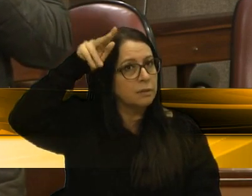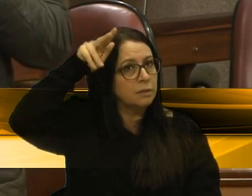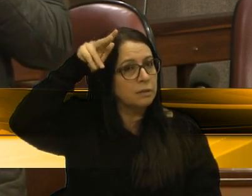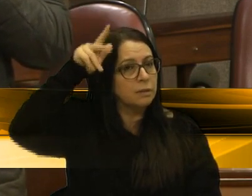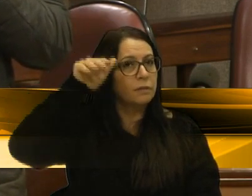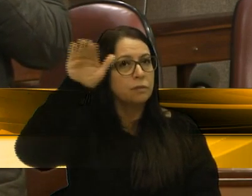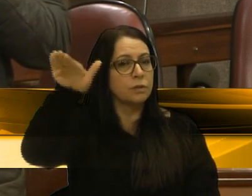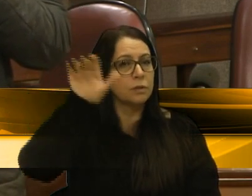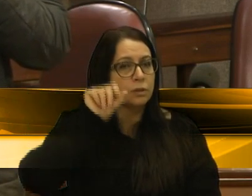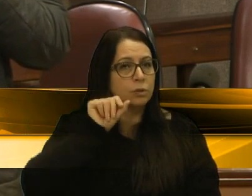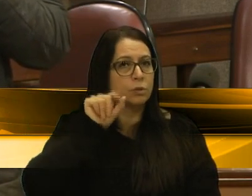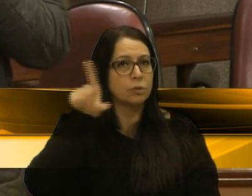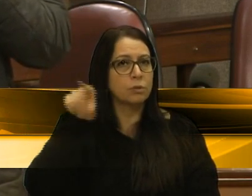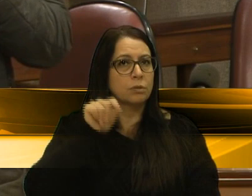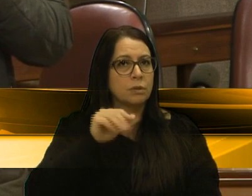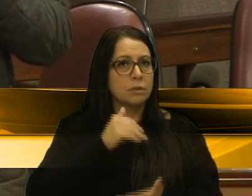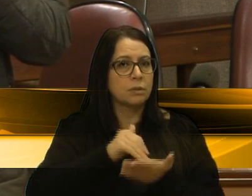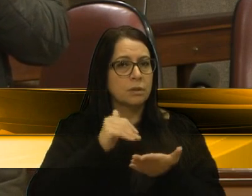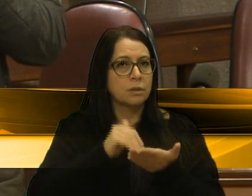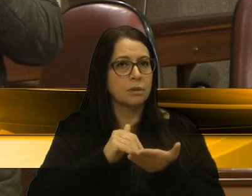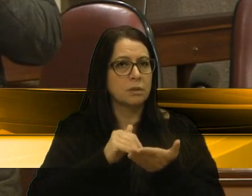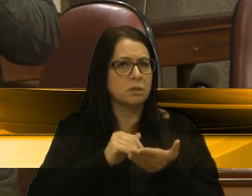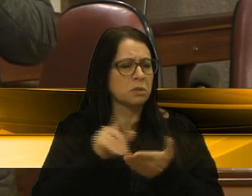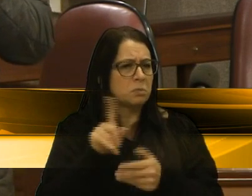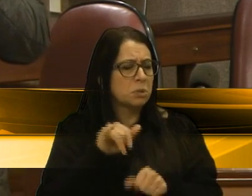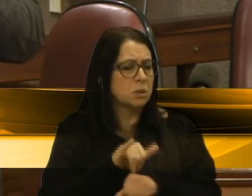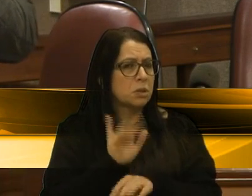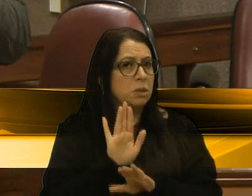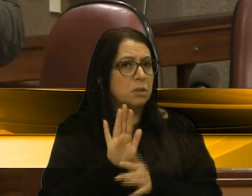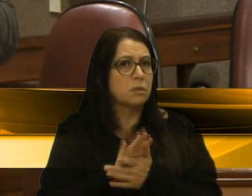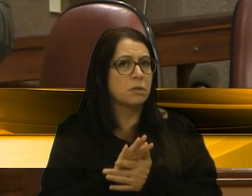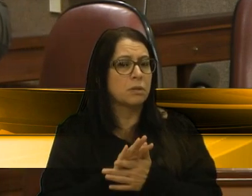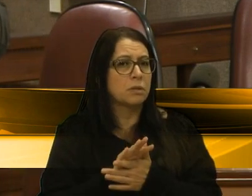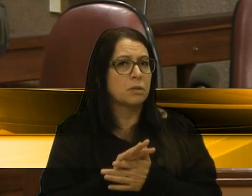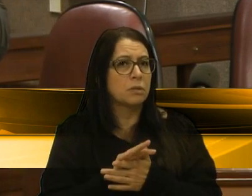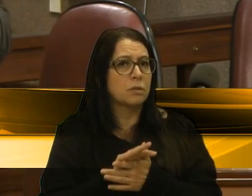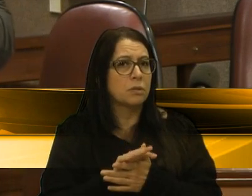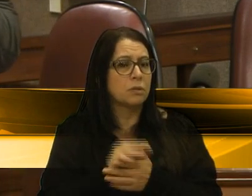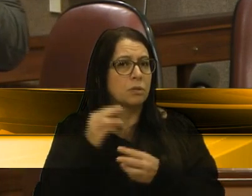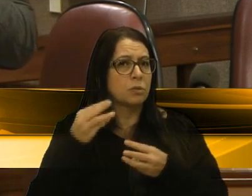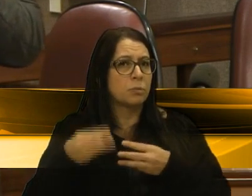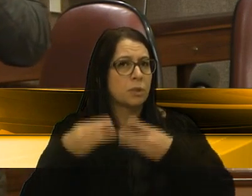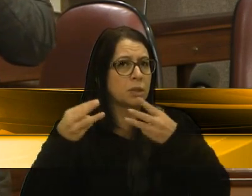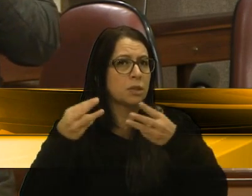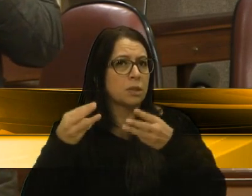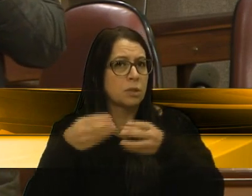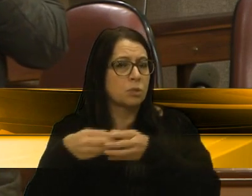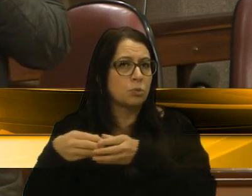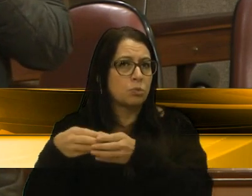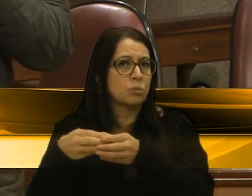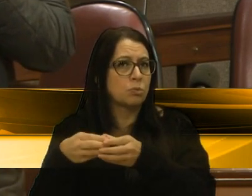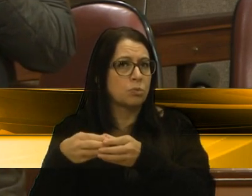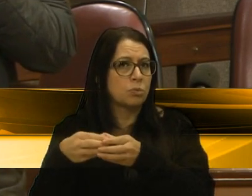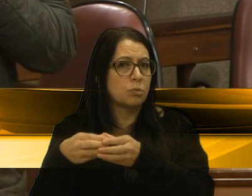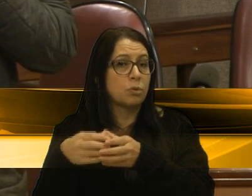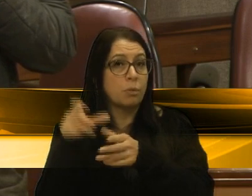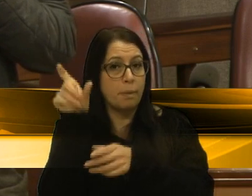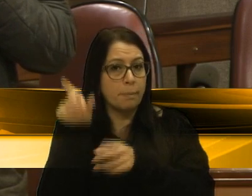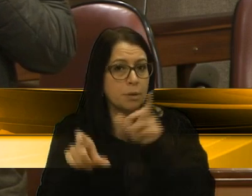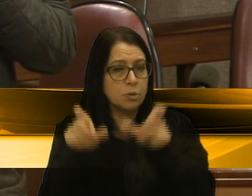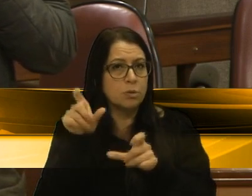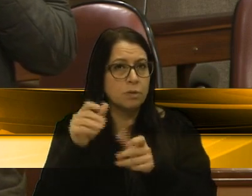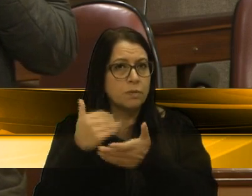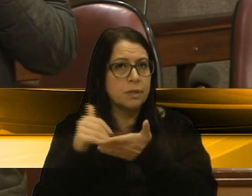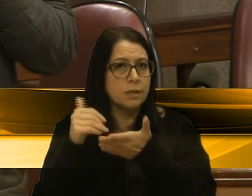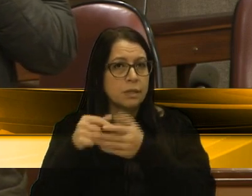indicada a secretária executiva, se não estou enganado, do Ministério do Turismo. Né? E ela é uma pessoa que foi secretária do